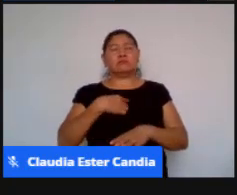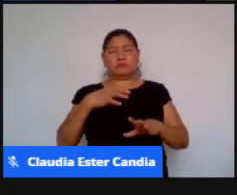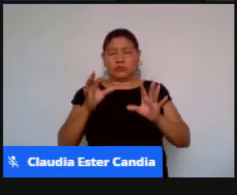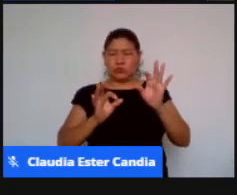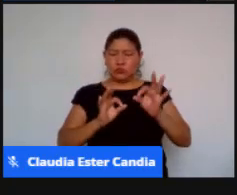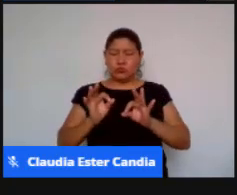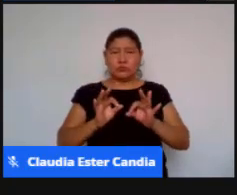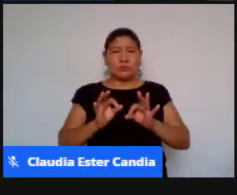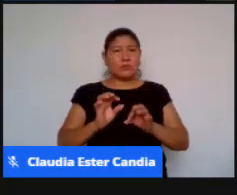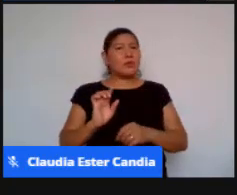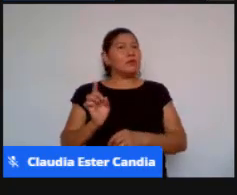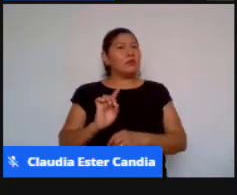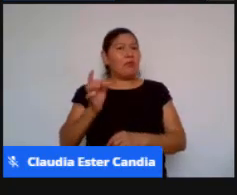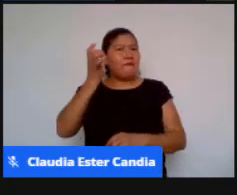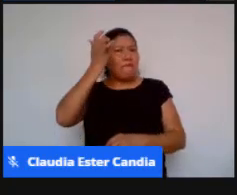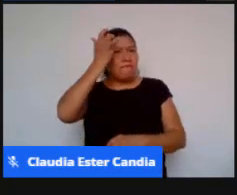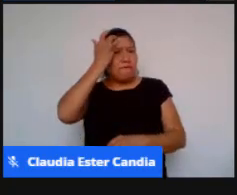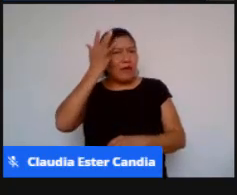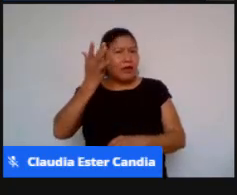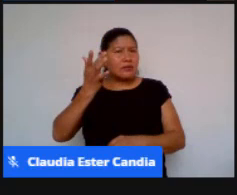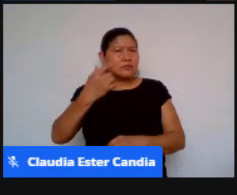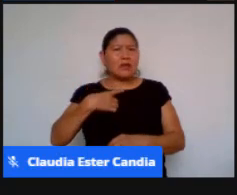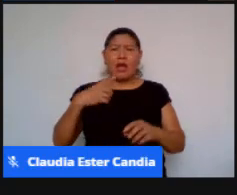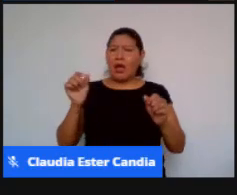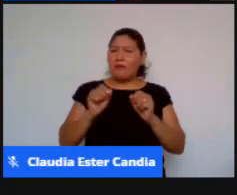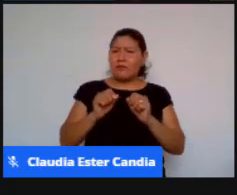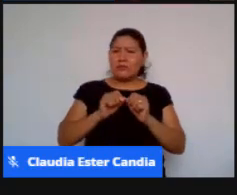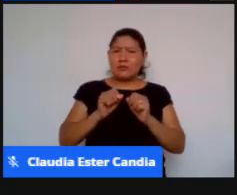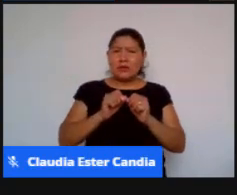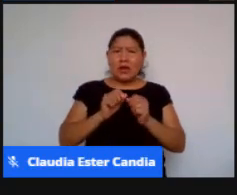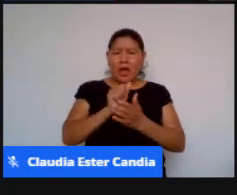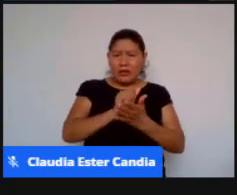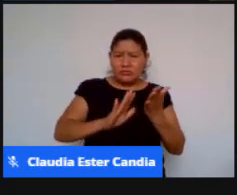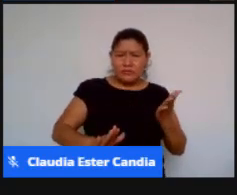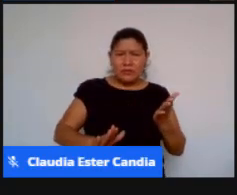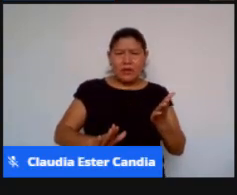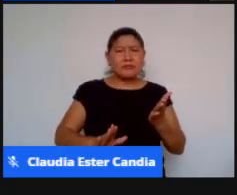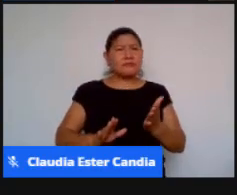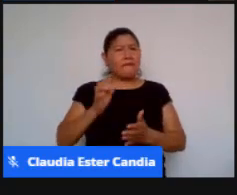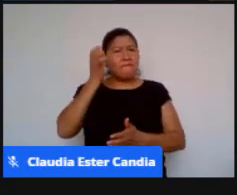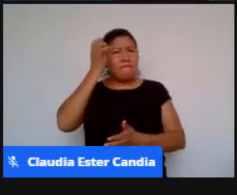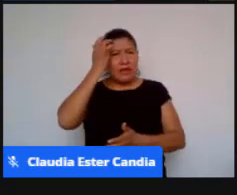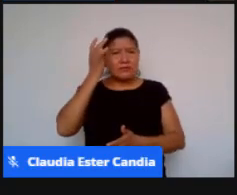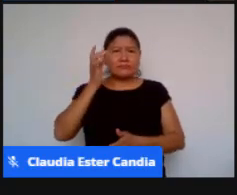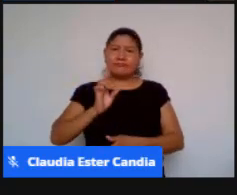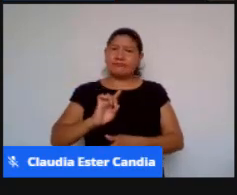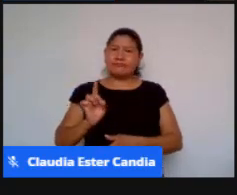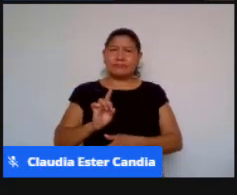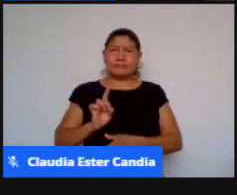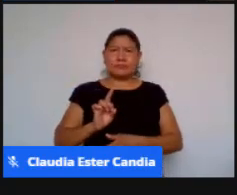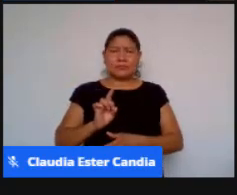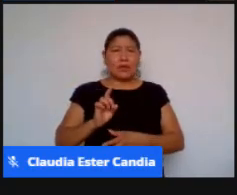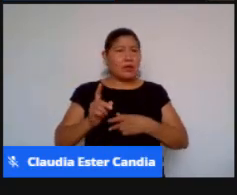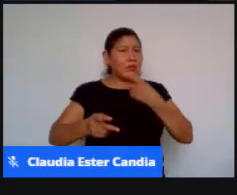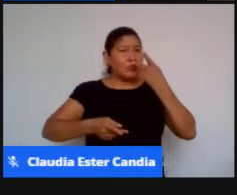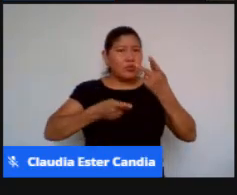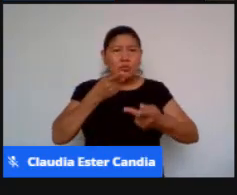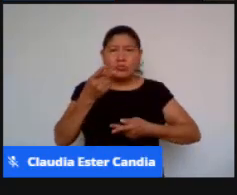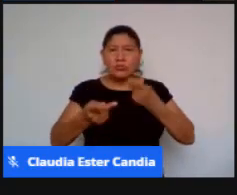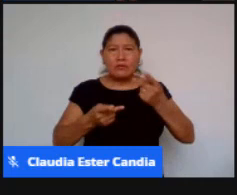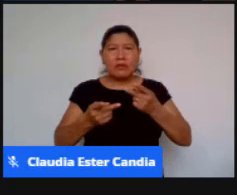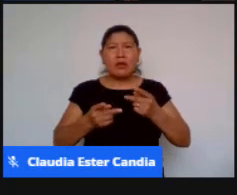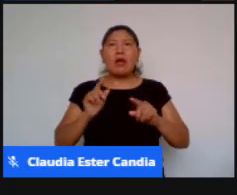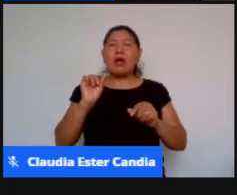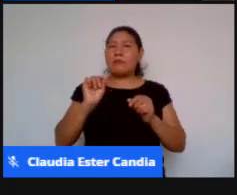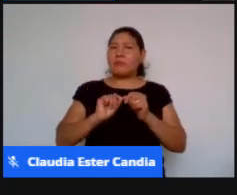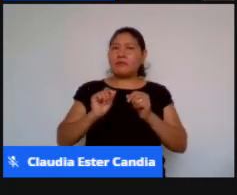fazer. Não é fácil fazer questões de resposta. Não quer dizer que eu estou falando para você, olha, só pode ser construir questões de